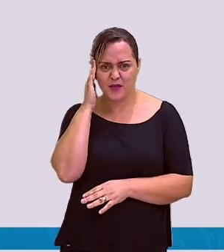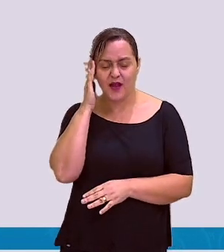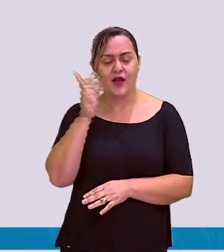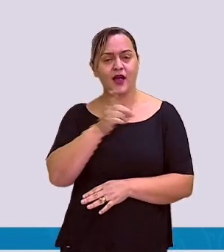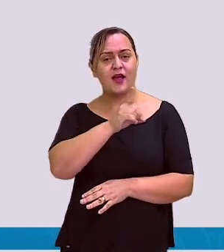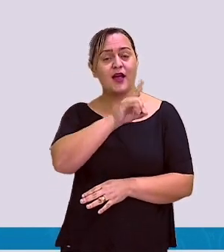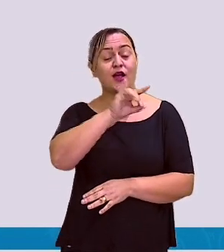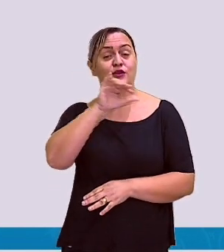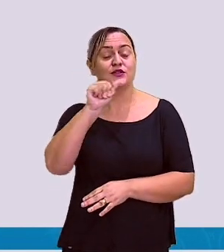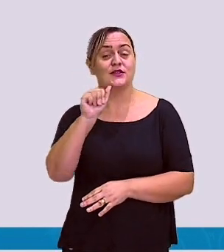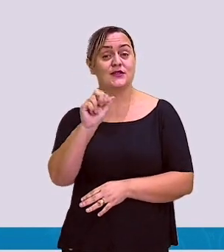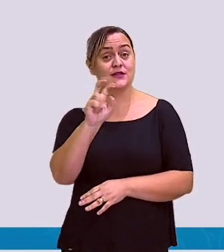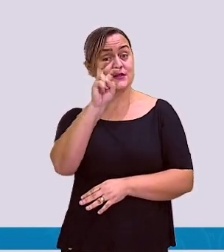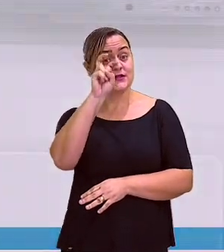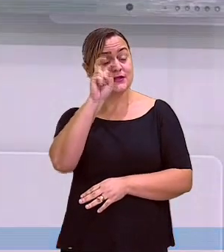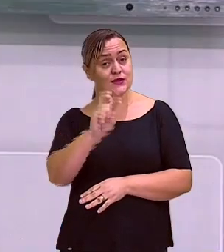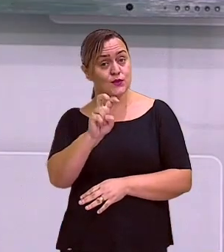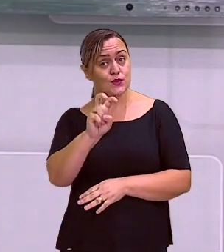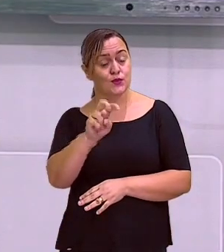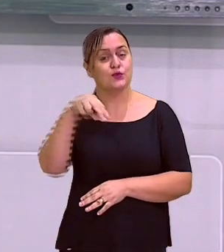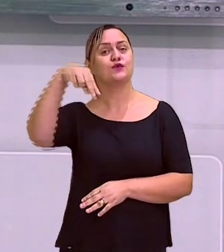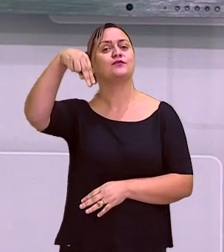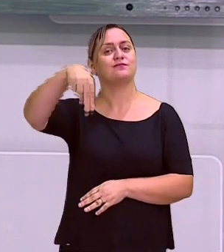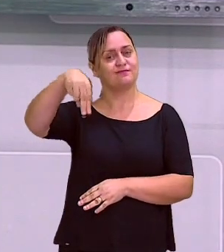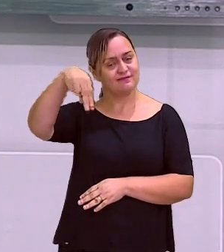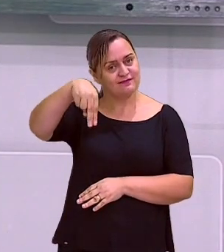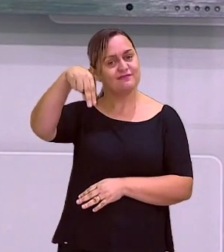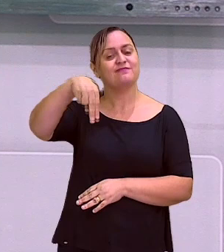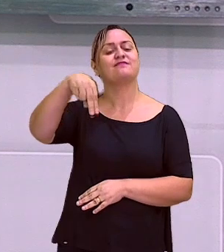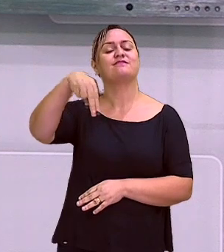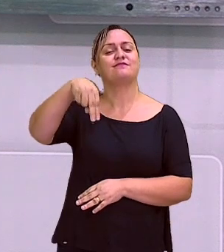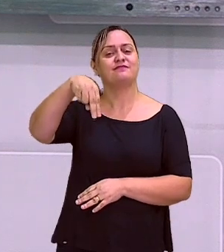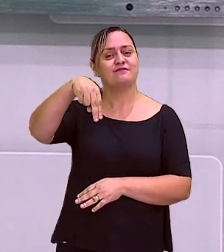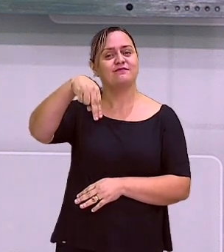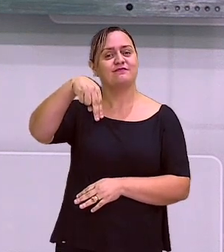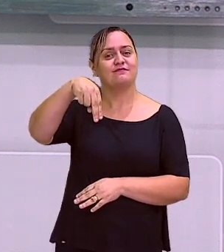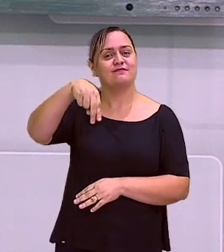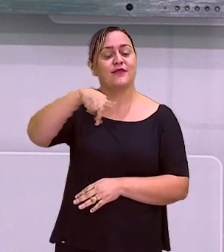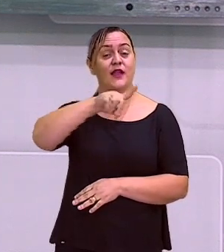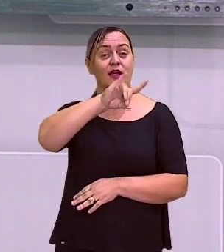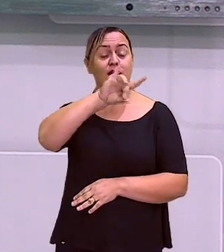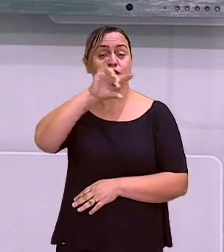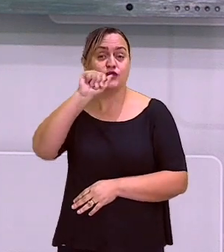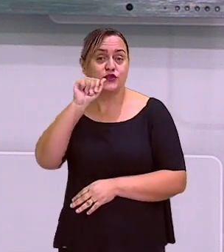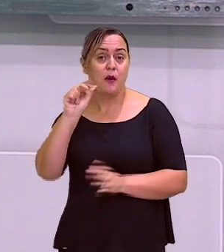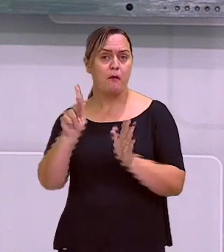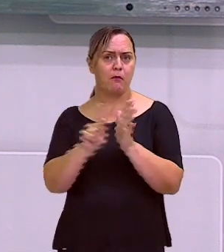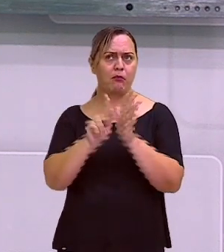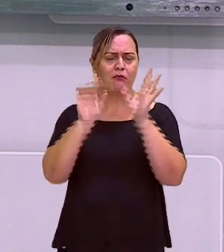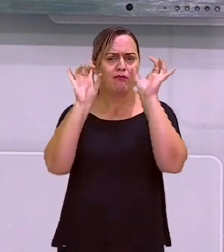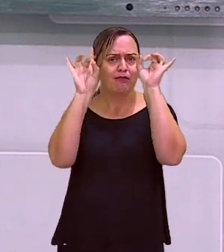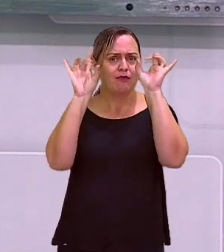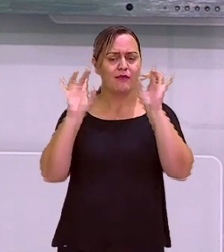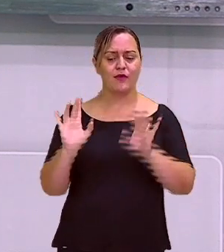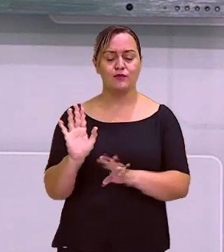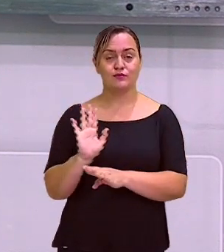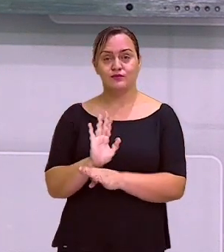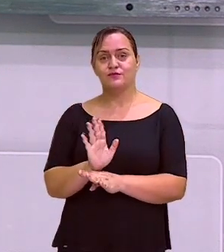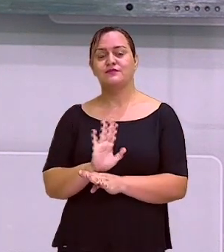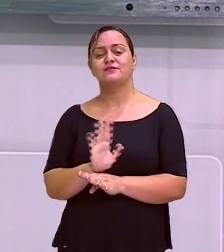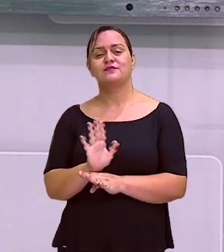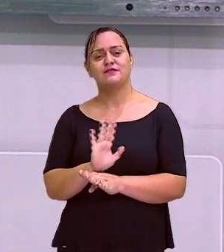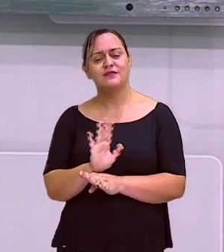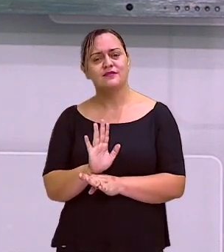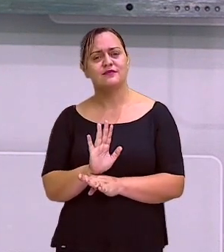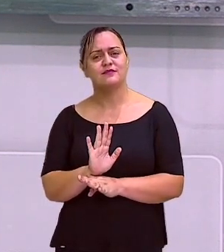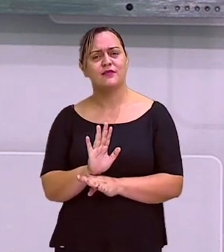comemora o Dia do Cinema Mundial, dia que se comemora as transformações, dia que se comemora todas as mudanças,